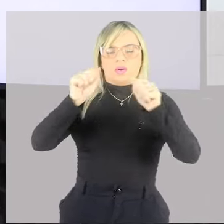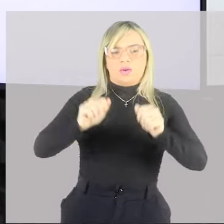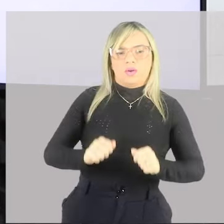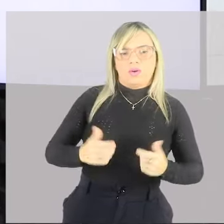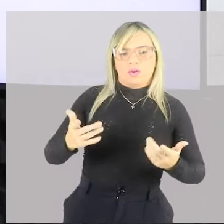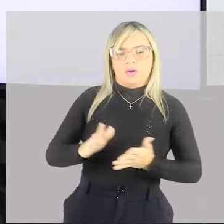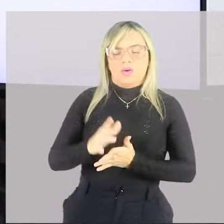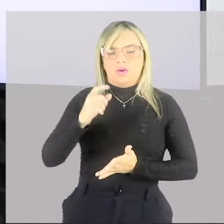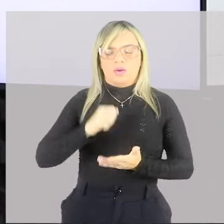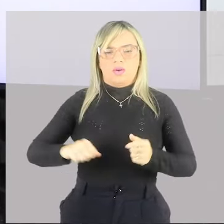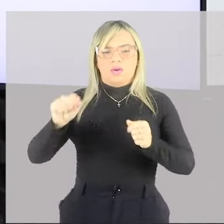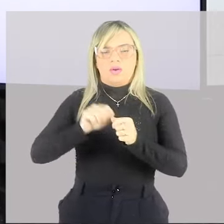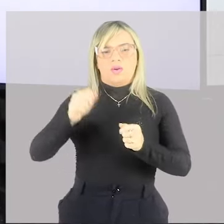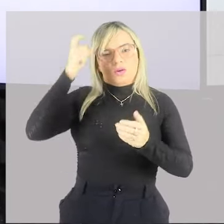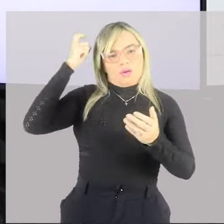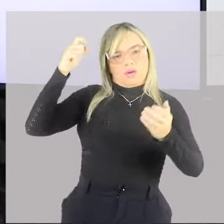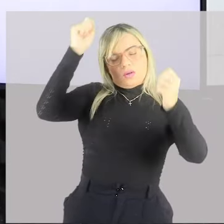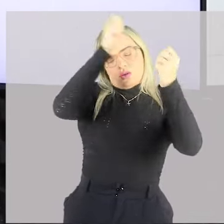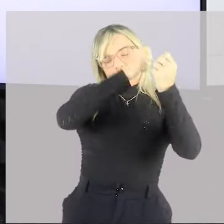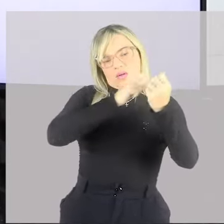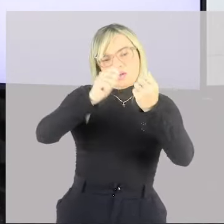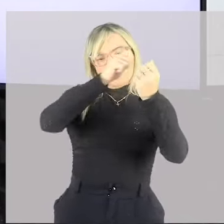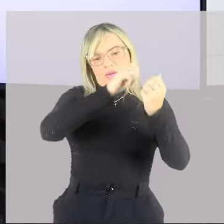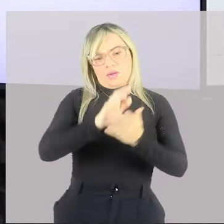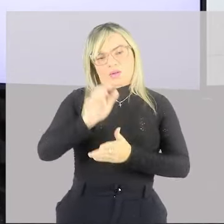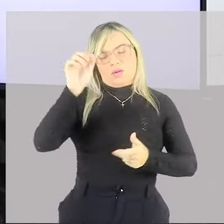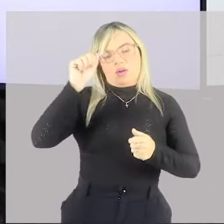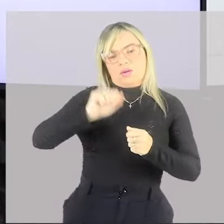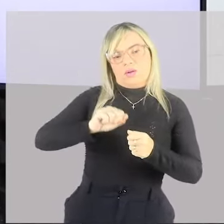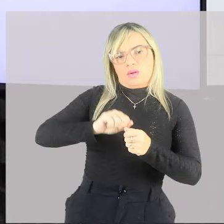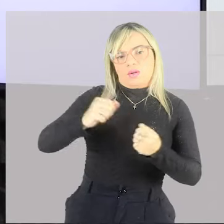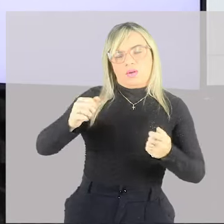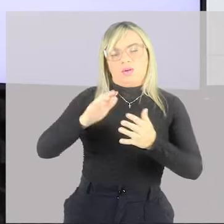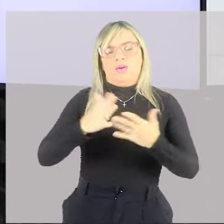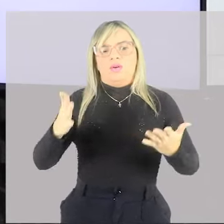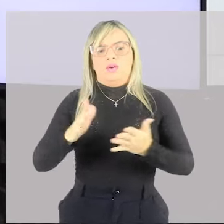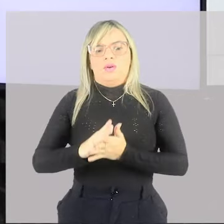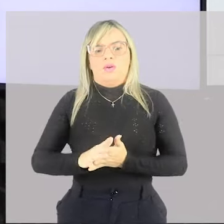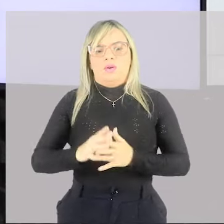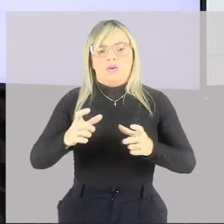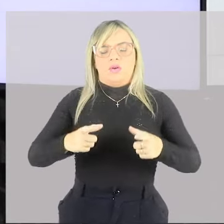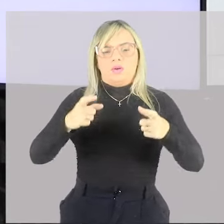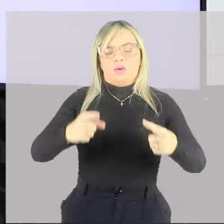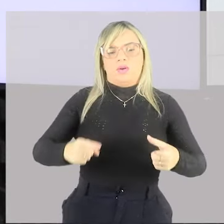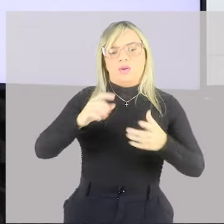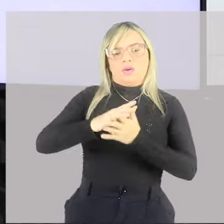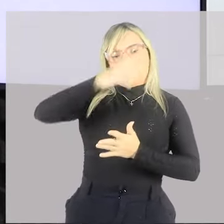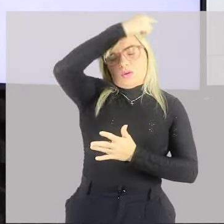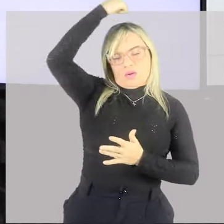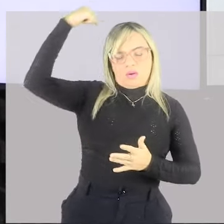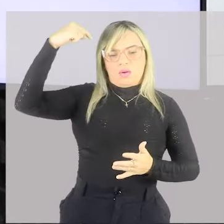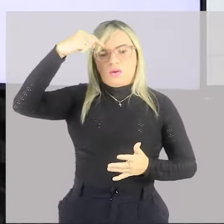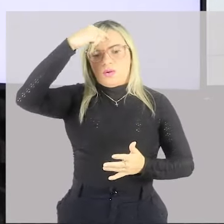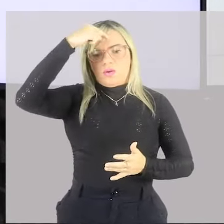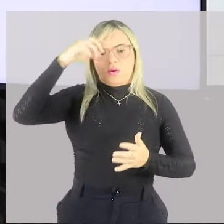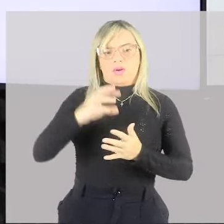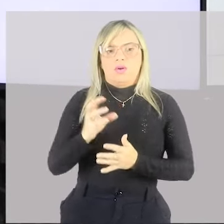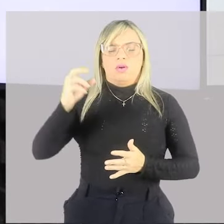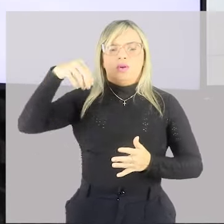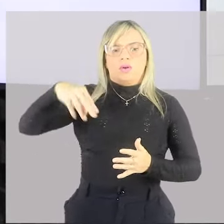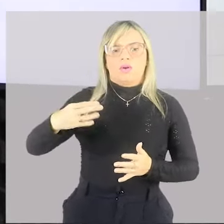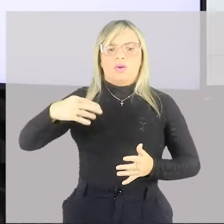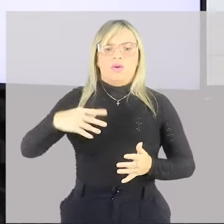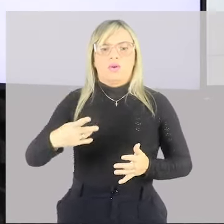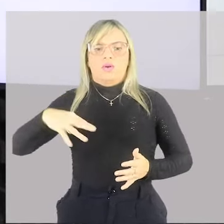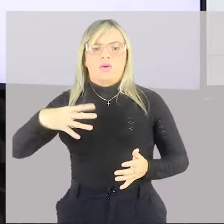por alejadinho e produzido também por ele fazem parte do Santuário de Bom Jesus no matãozinho em Congonhas em Minas Gerais que